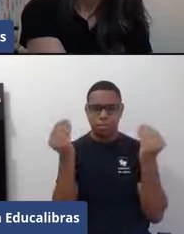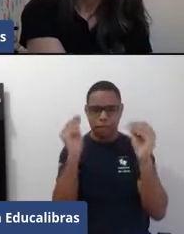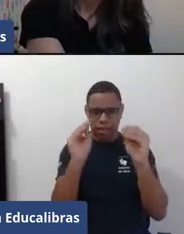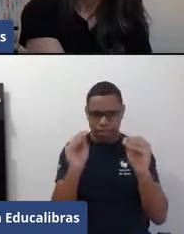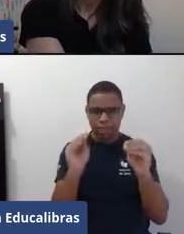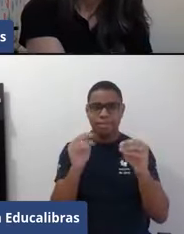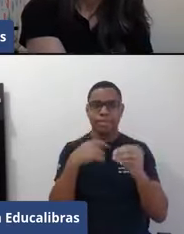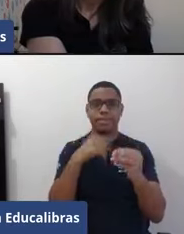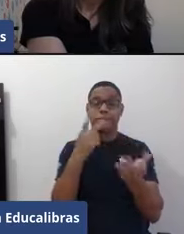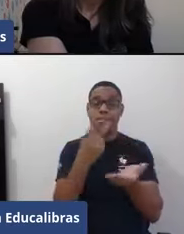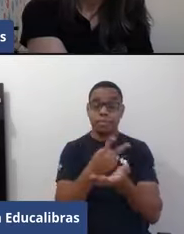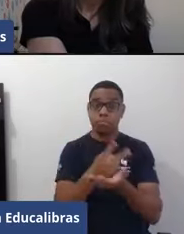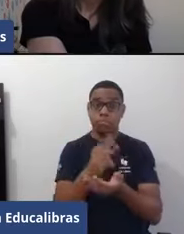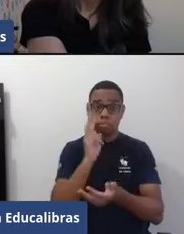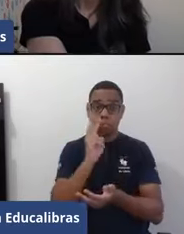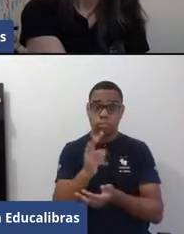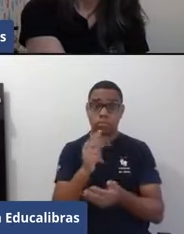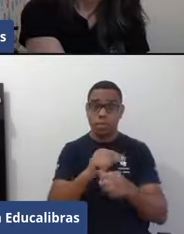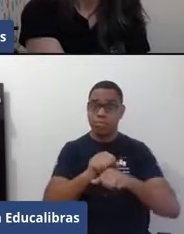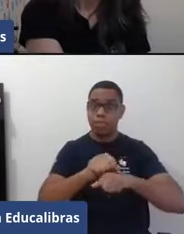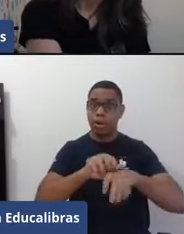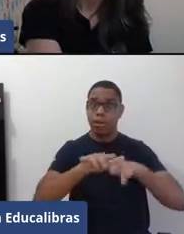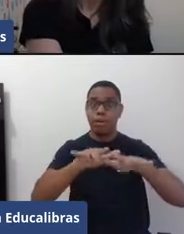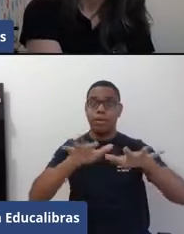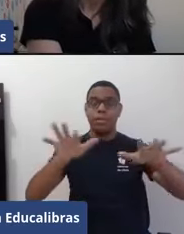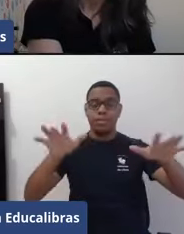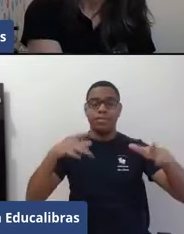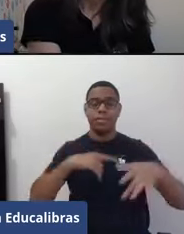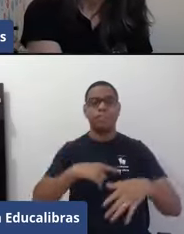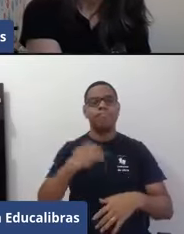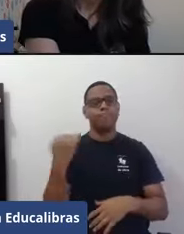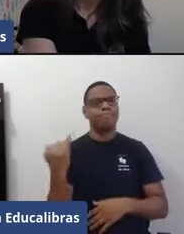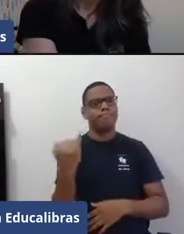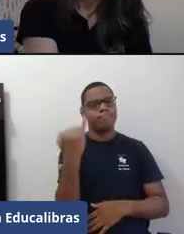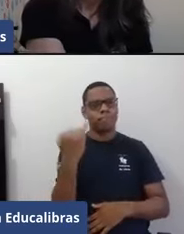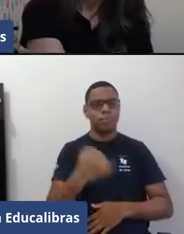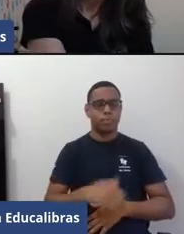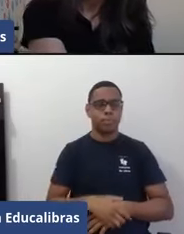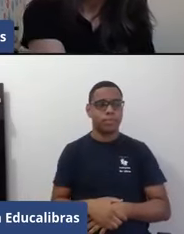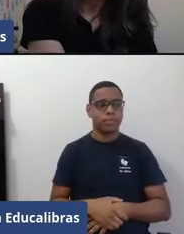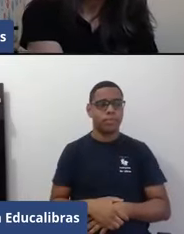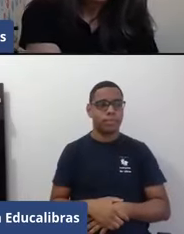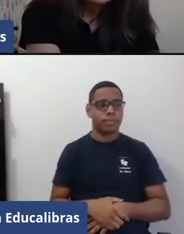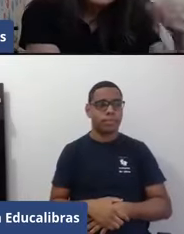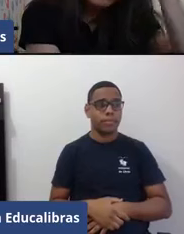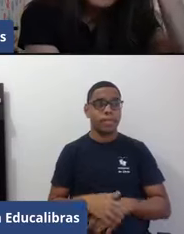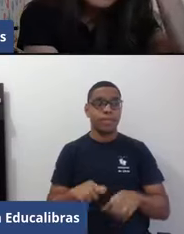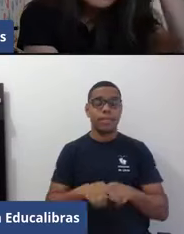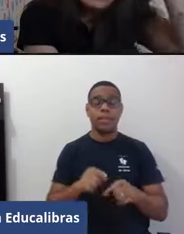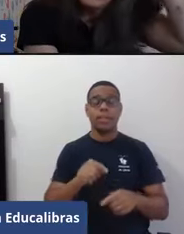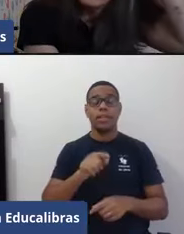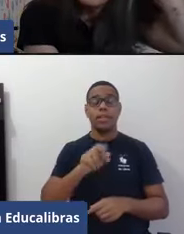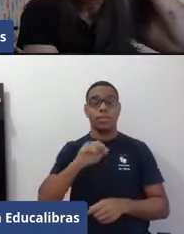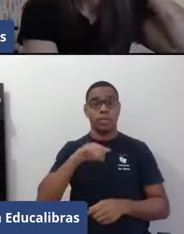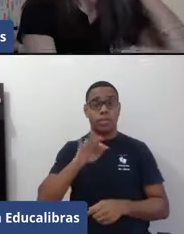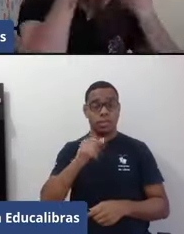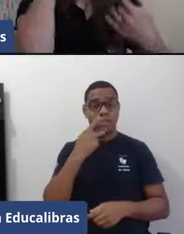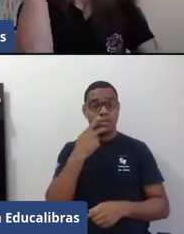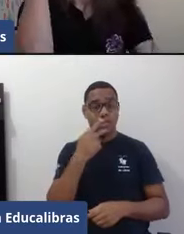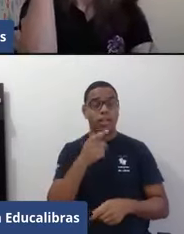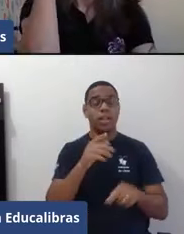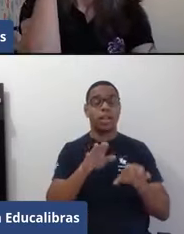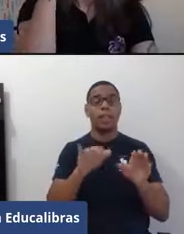sempre tem uma repercussão grande. Então, isso é muito importante. Antes de eu passar para você, eu só queria